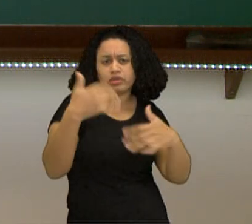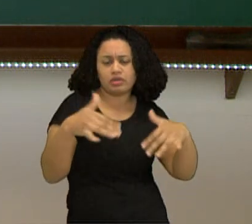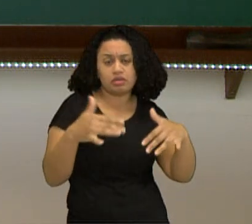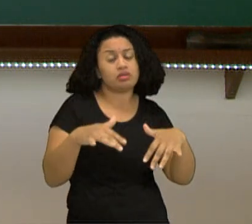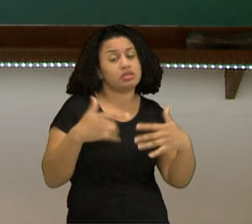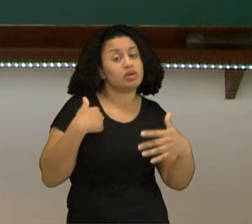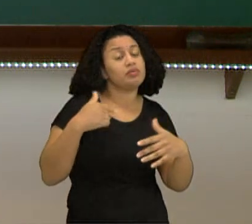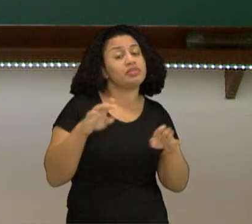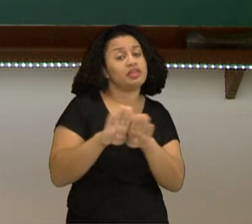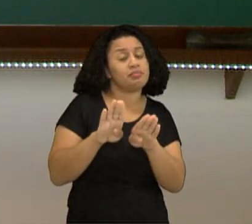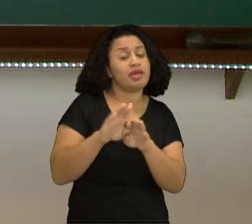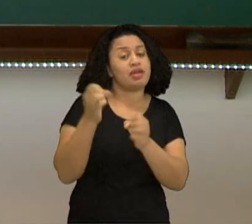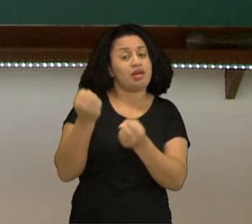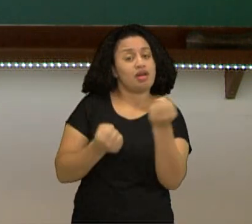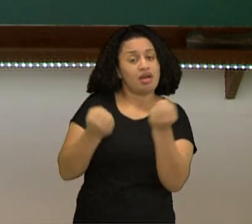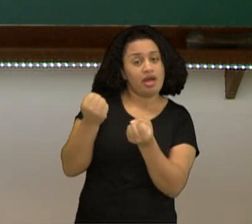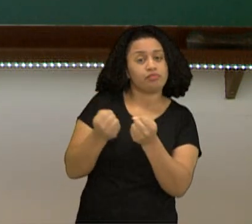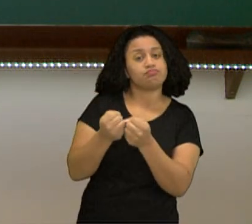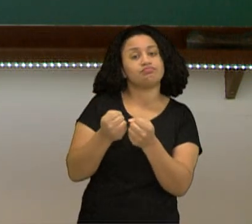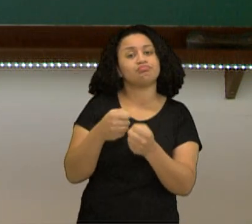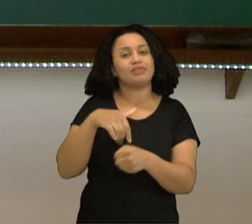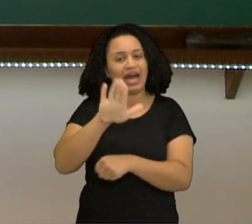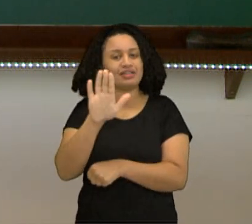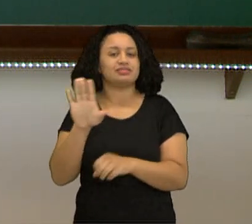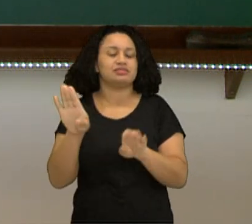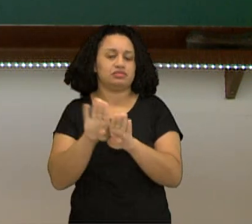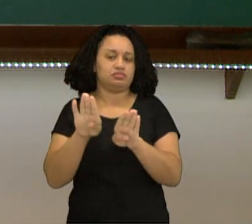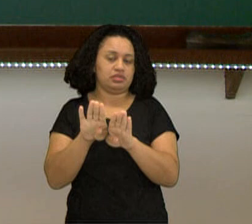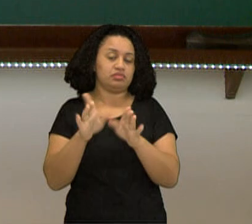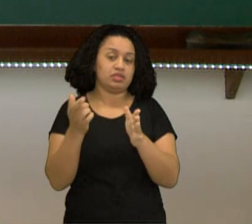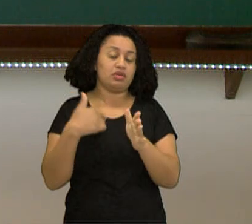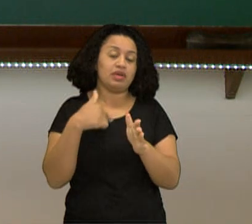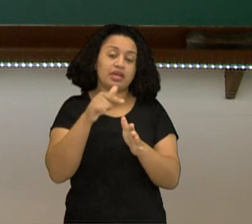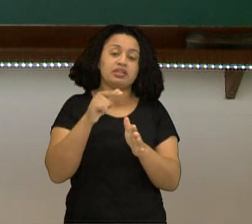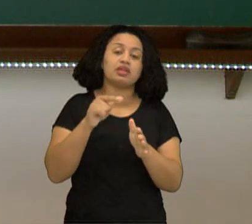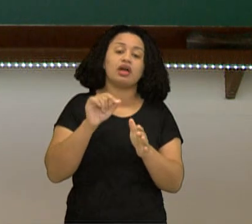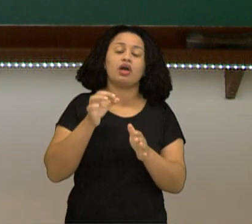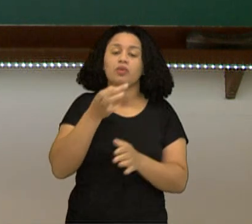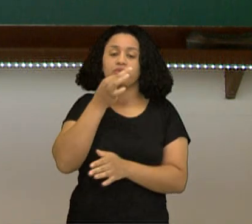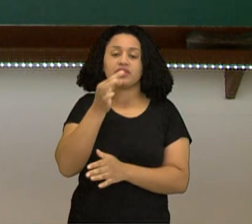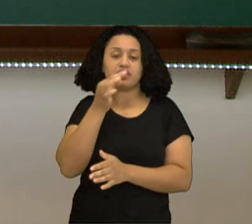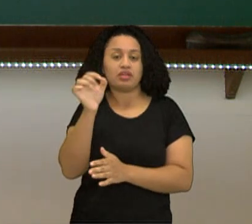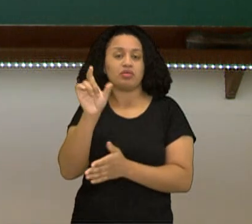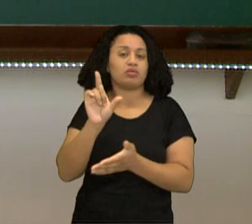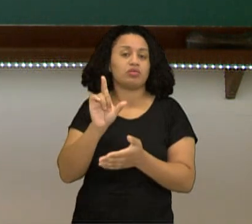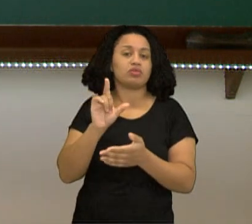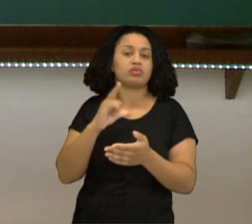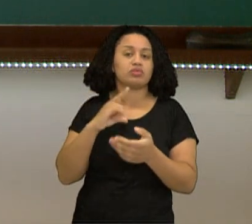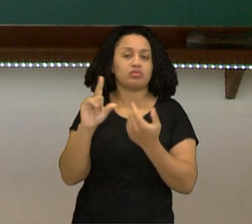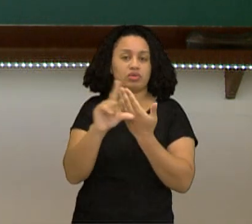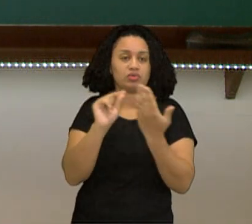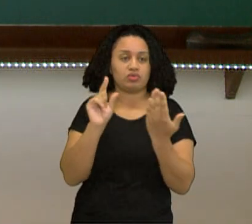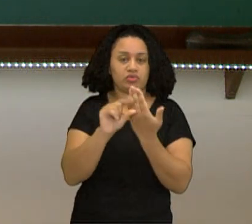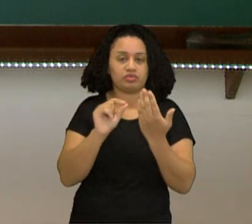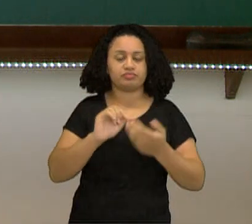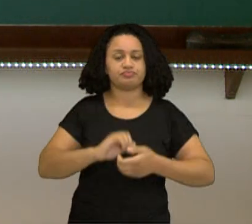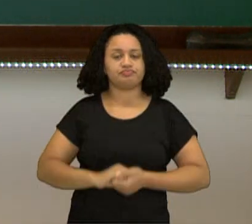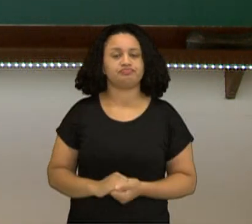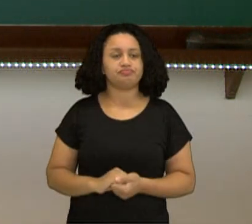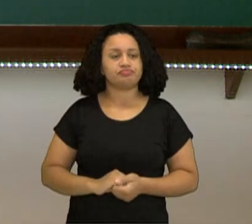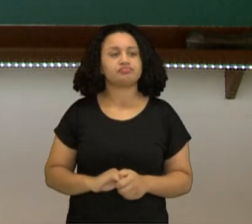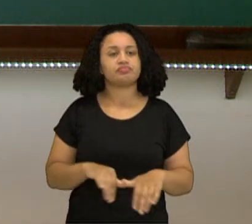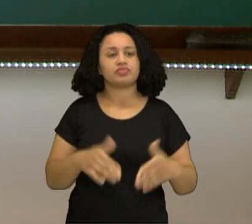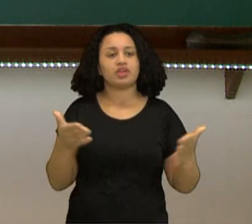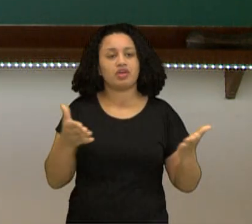prestar atenção também na tese do autor, tá? O que ele está defendendo ali. Então vamos